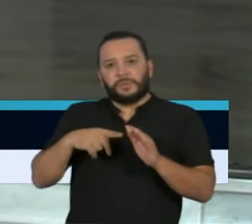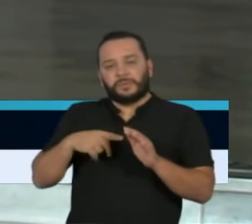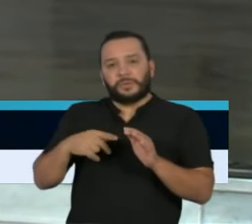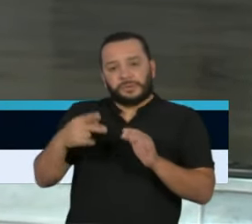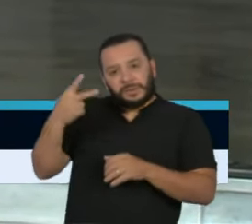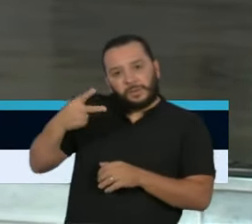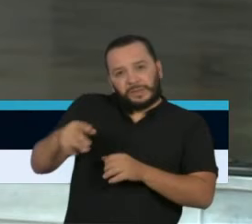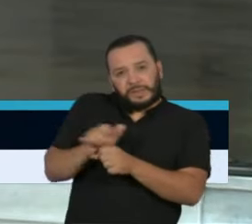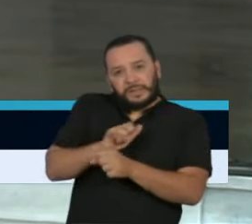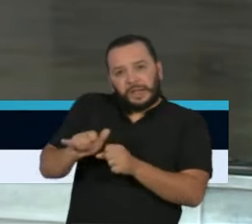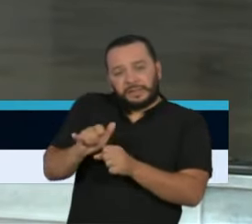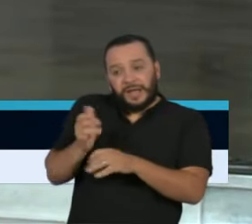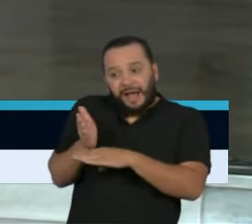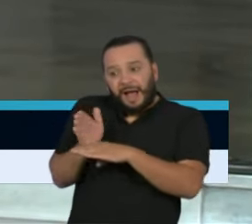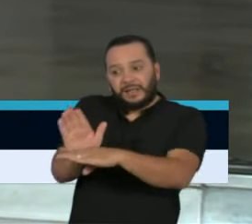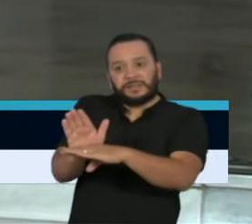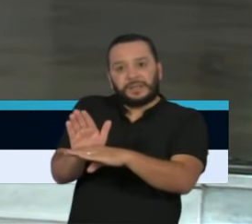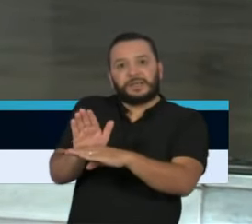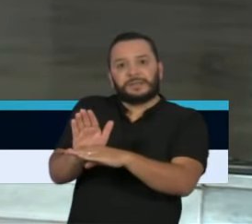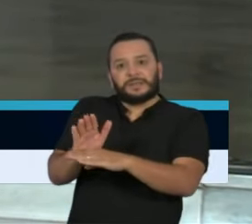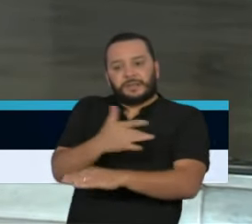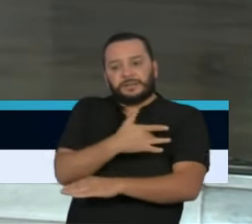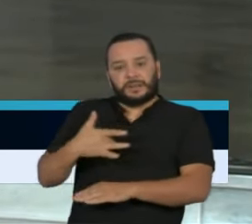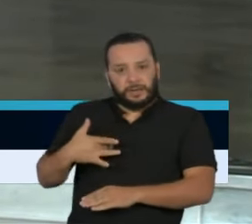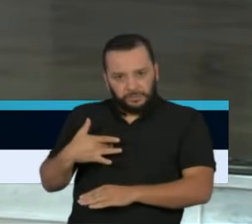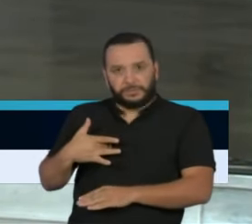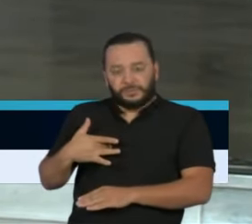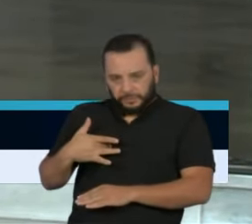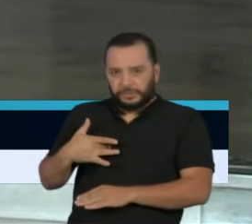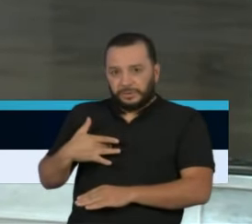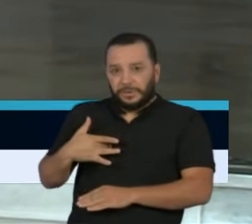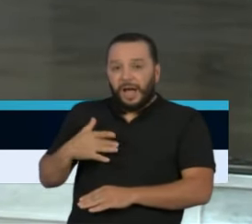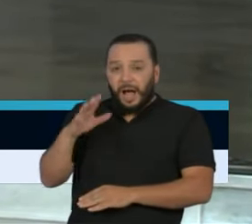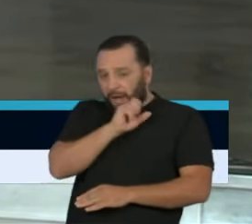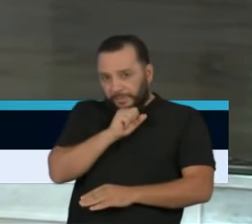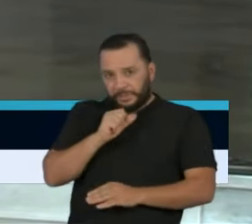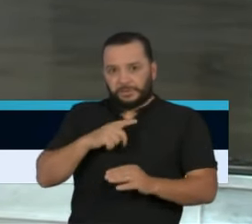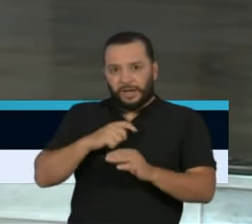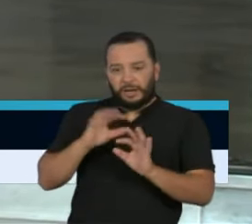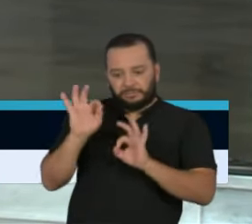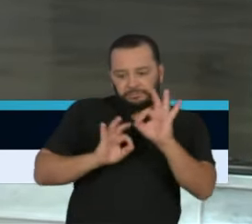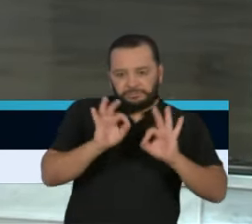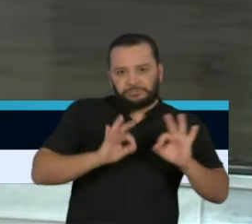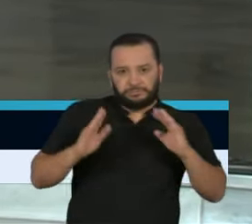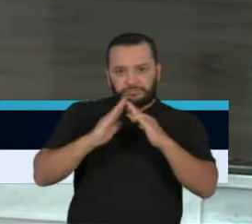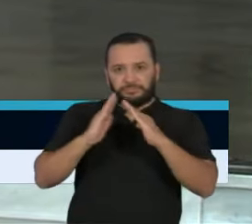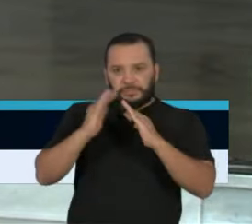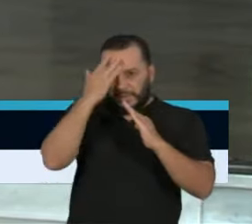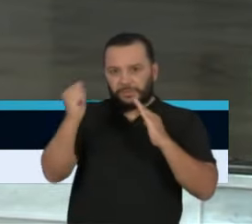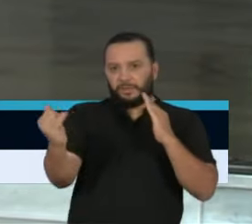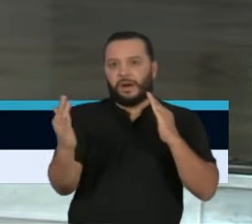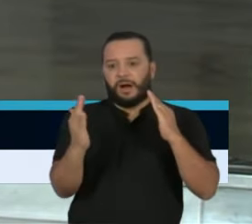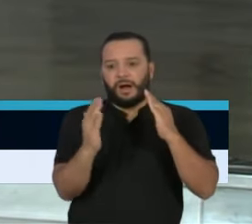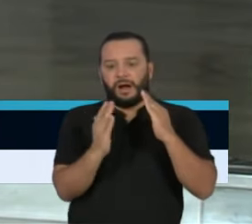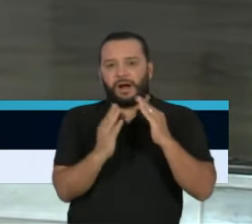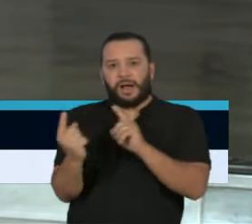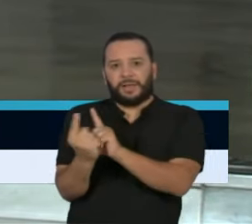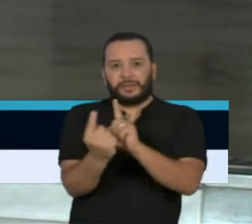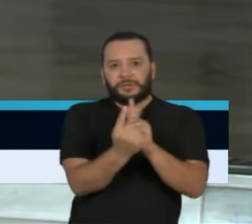para poder receber essa população, e a gente espera em breve poder levá-los a esse equipamento, para que eles não